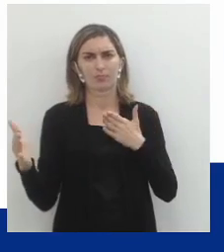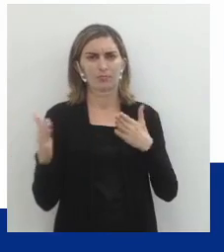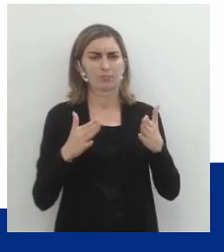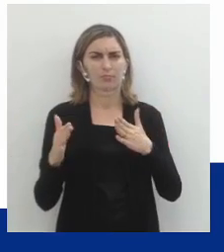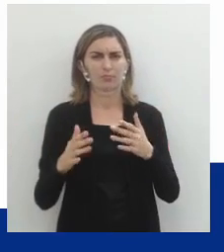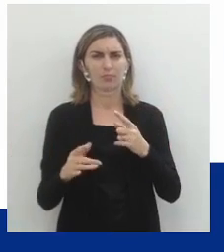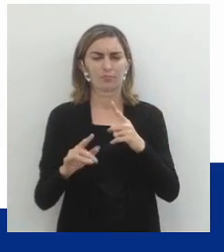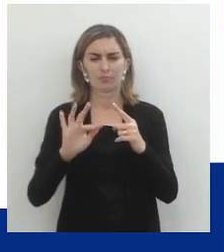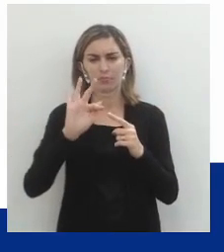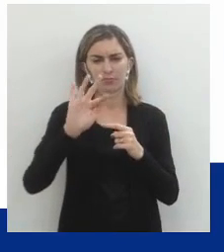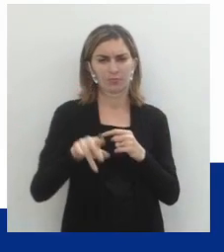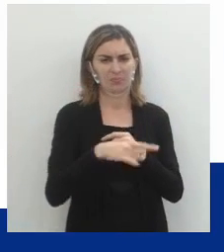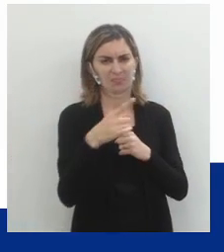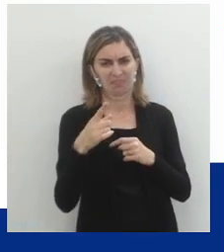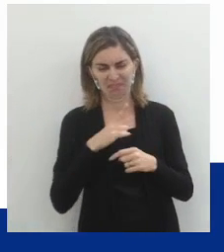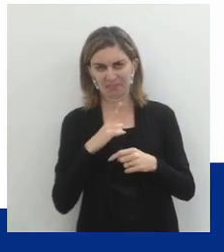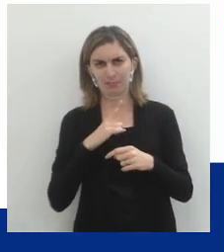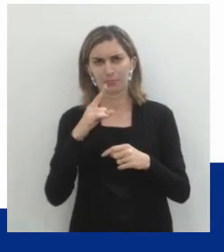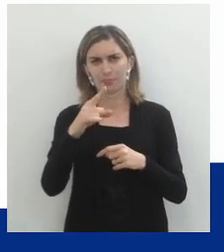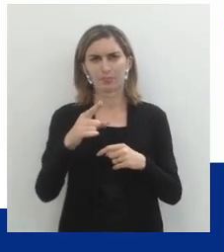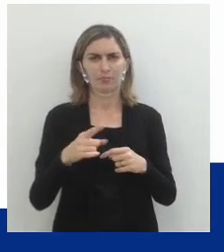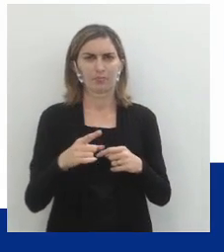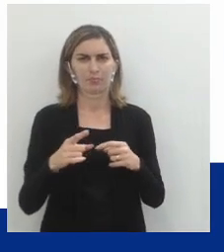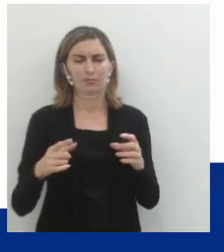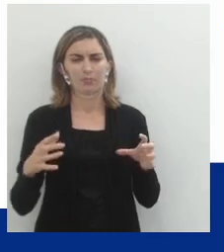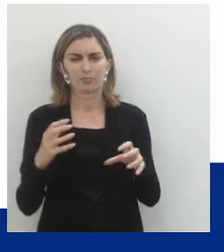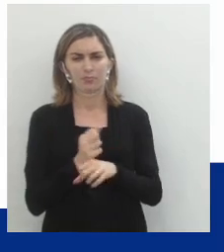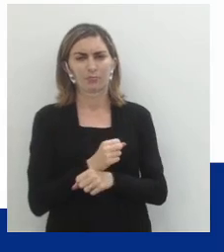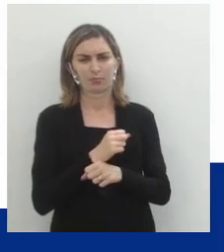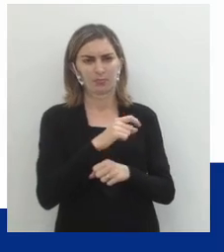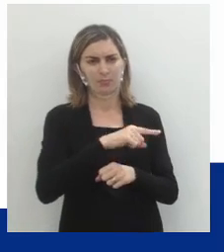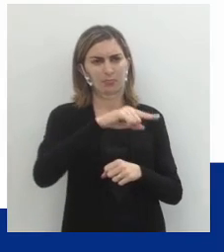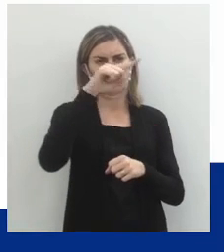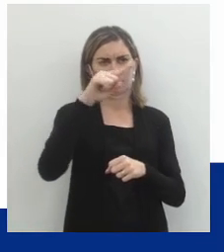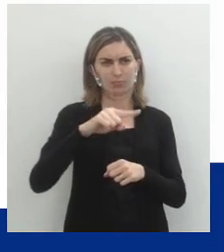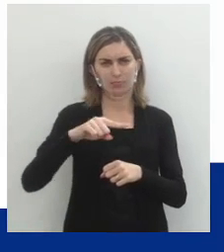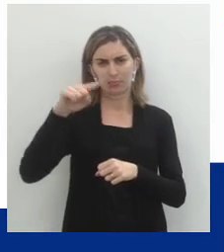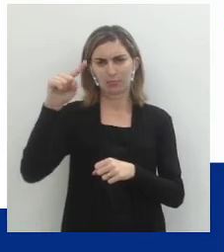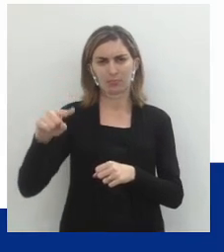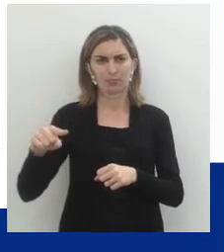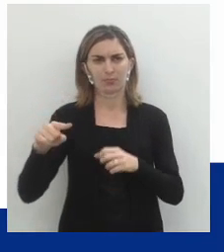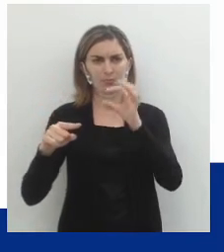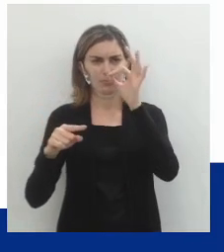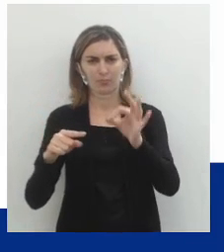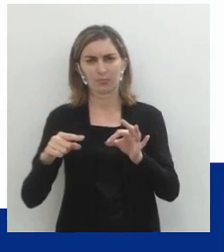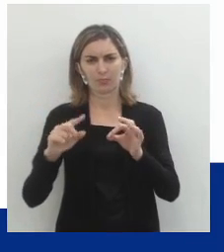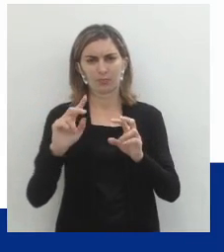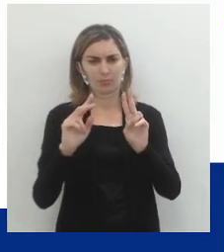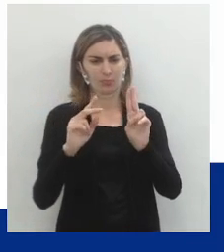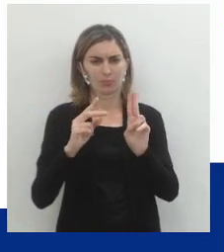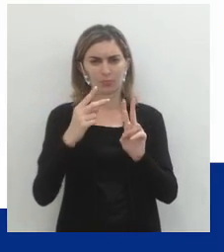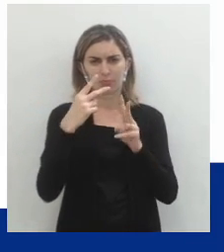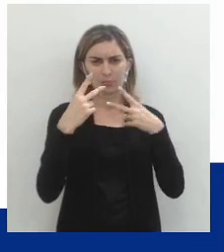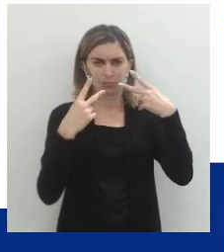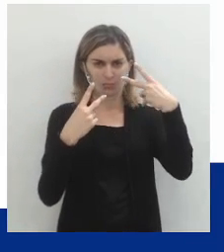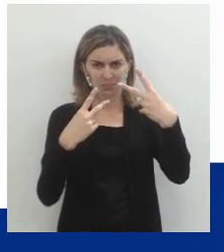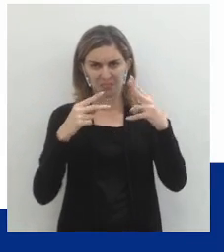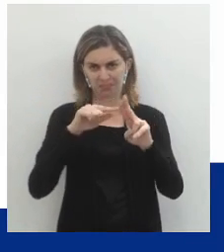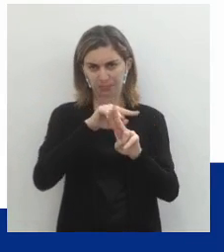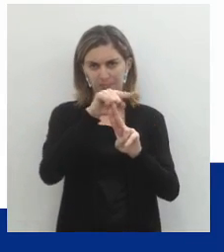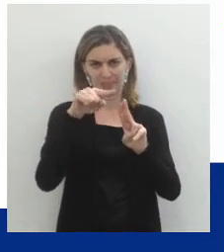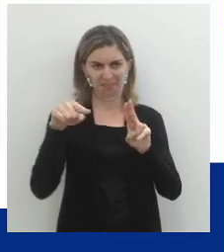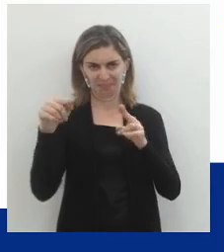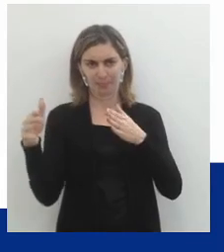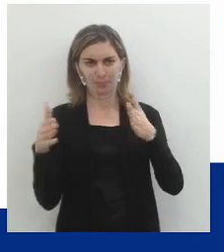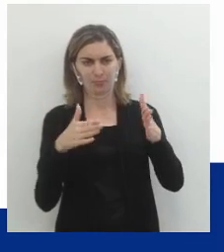ó, a função está nesse ponto aqui e completa uma onda exatamente no 2π. Então, eu já sei que o